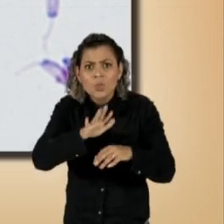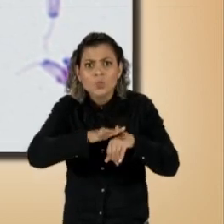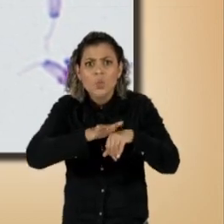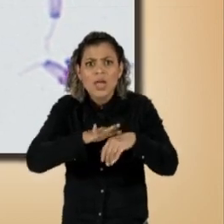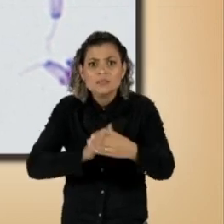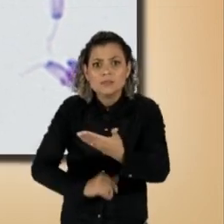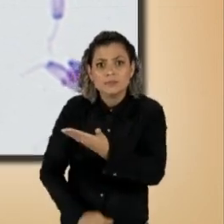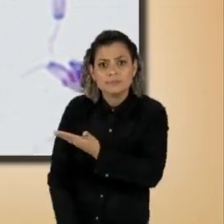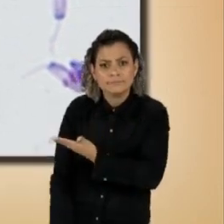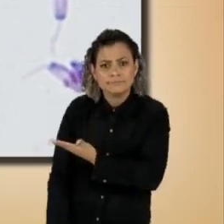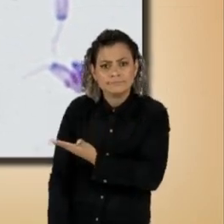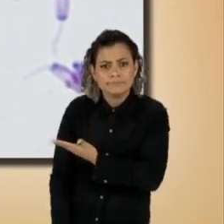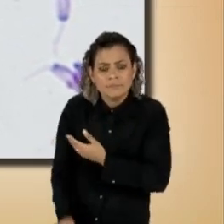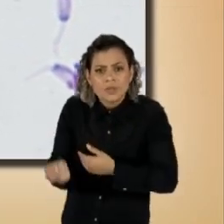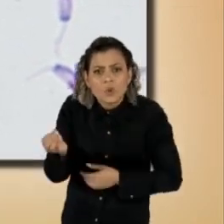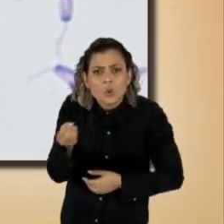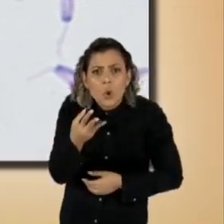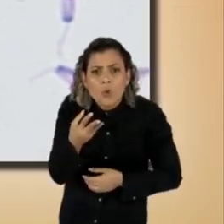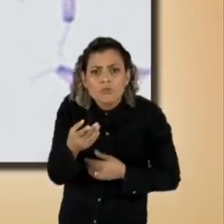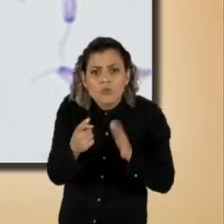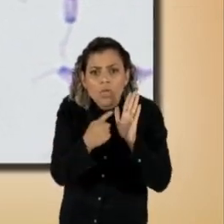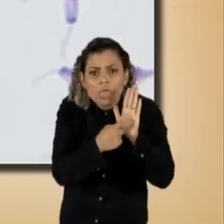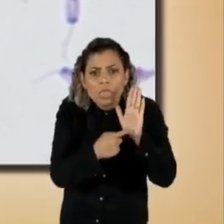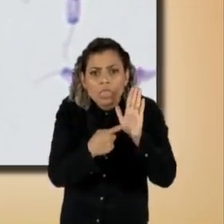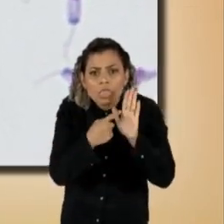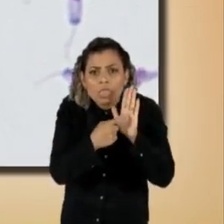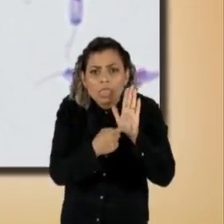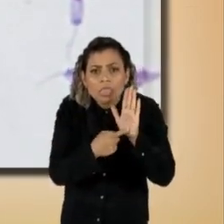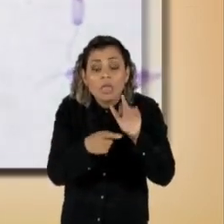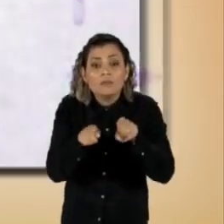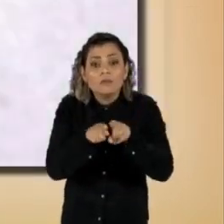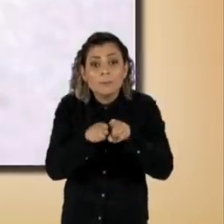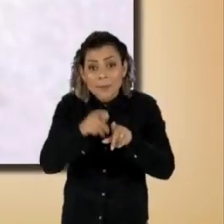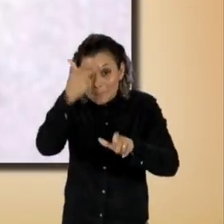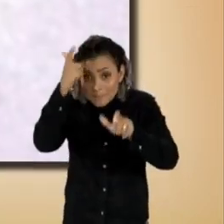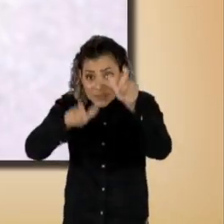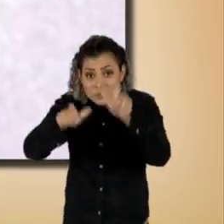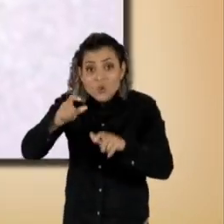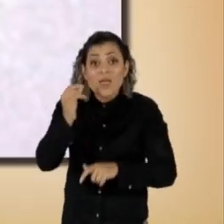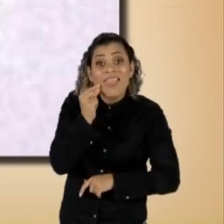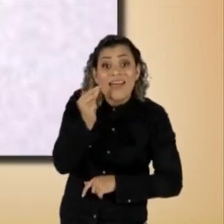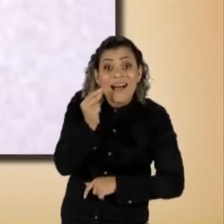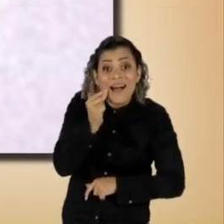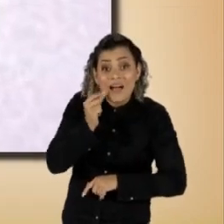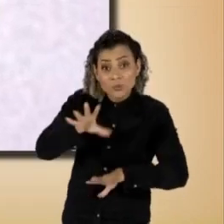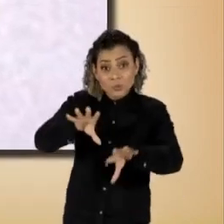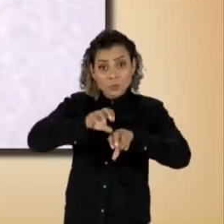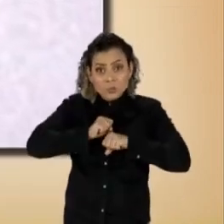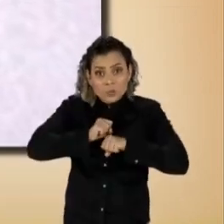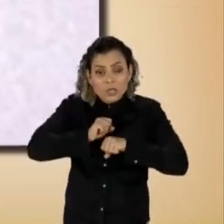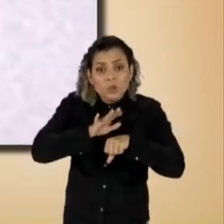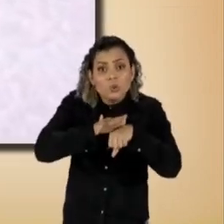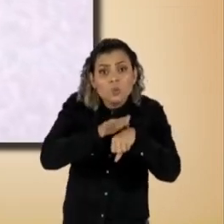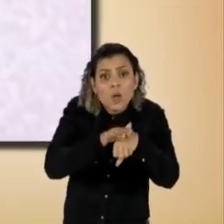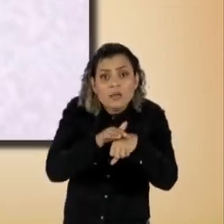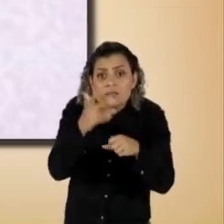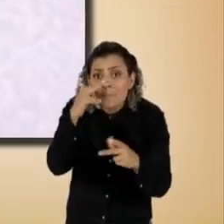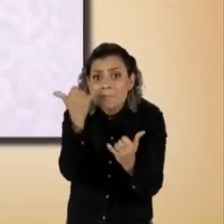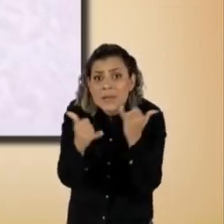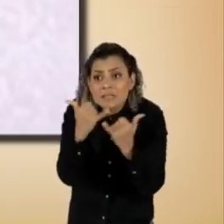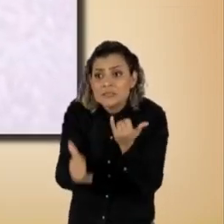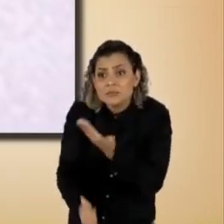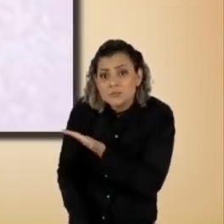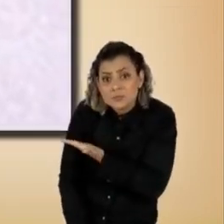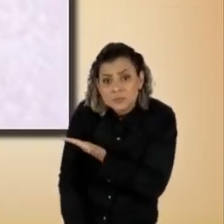este parasita de uma nova espécie que pode infectar camundongos e pessoas segundo os pesquisadores este novo parasita se parece com esta